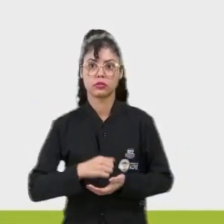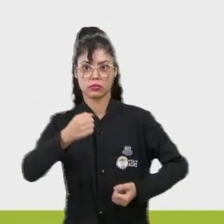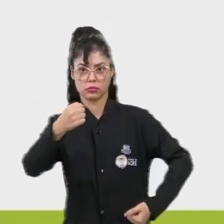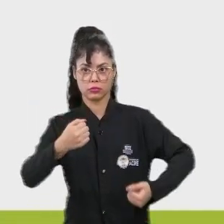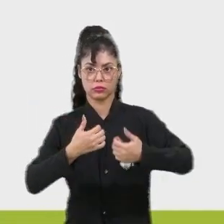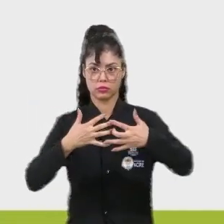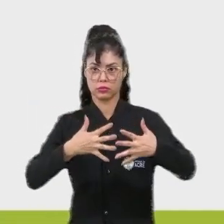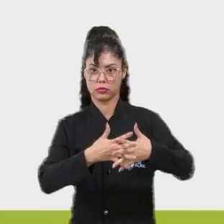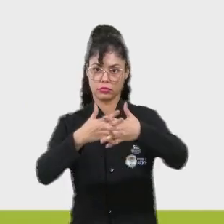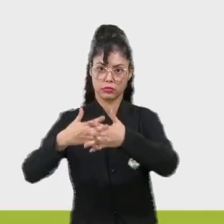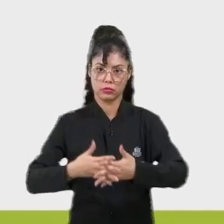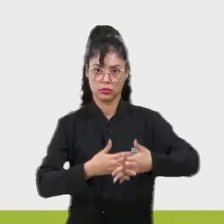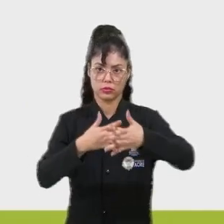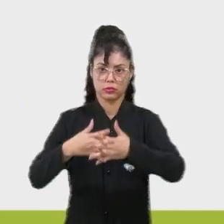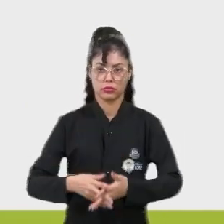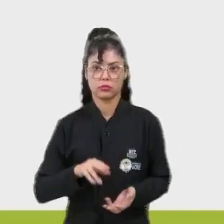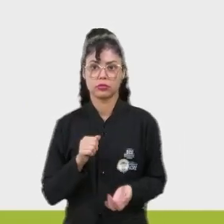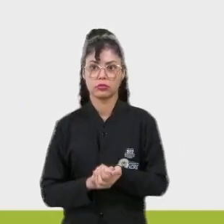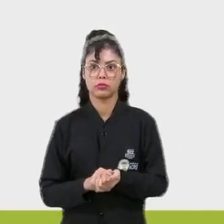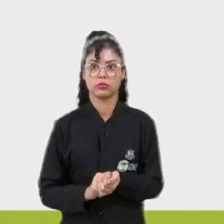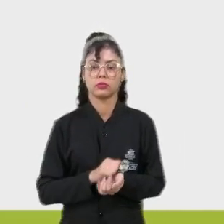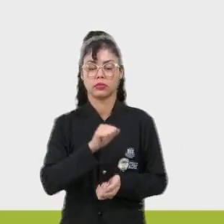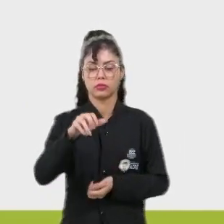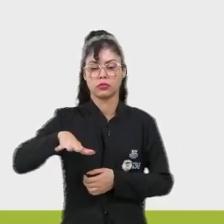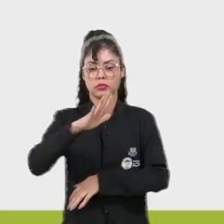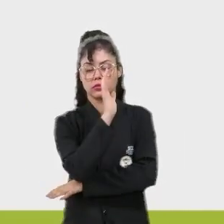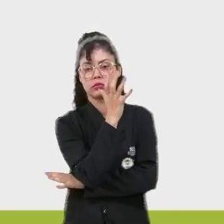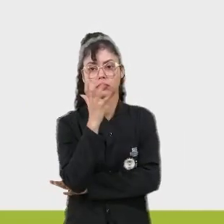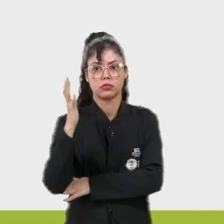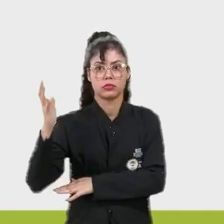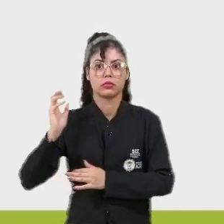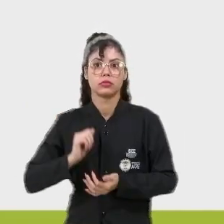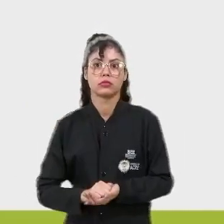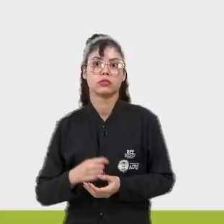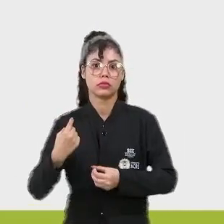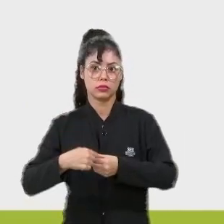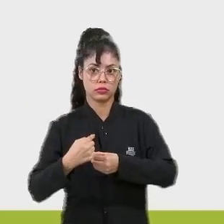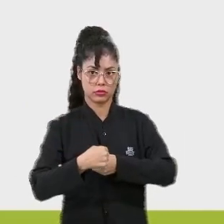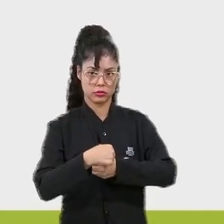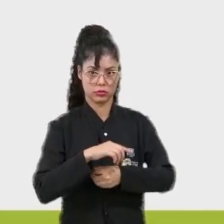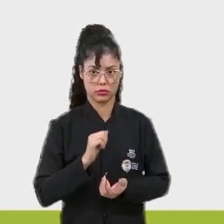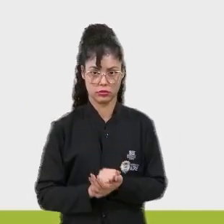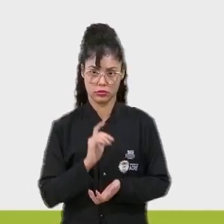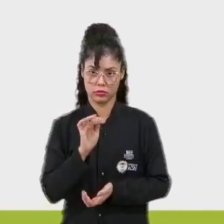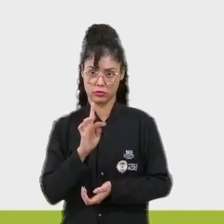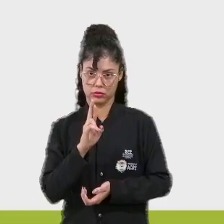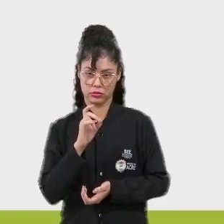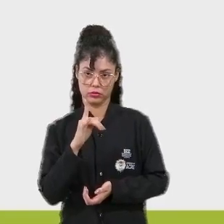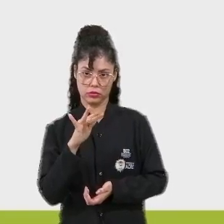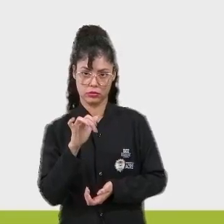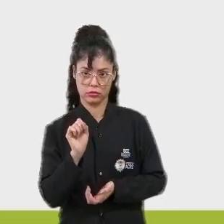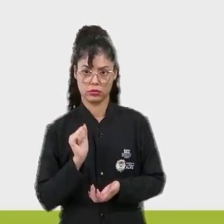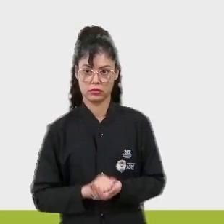próximo à caminhonete em uma área de mata no município de Rurópolis.